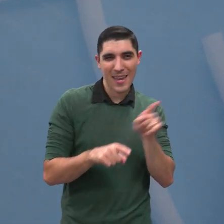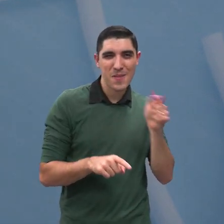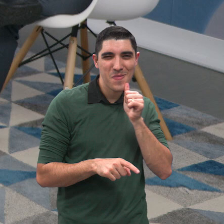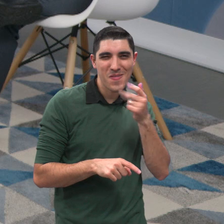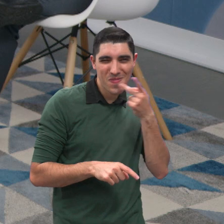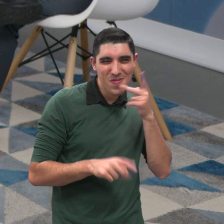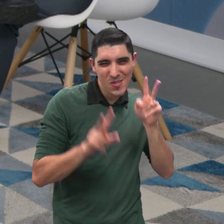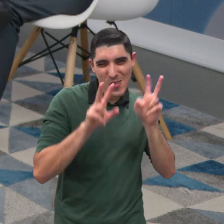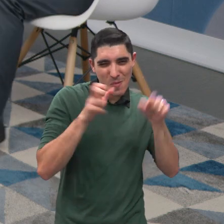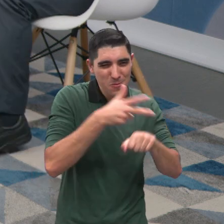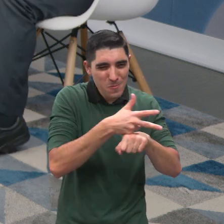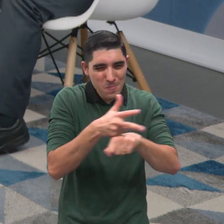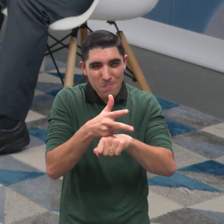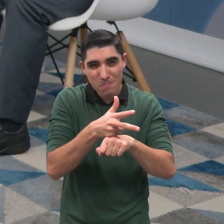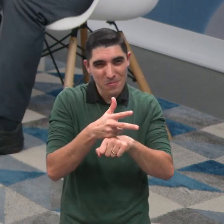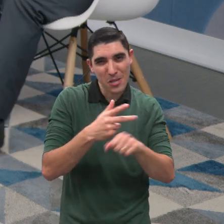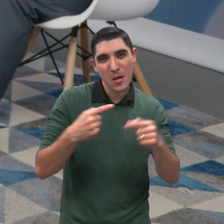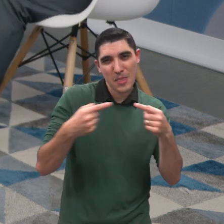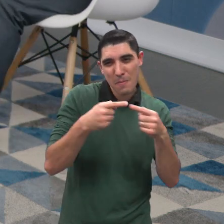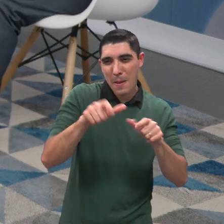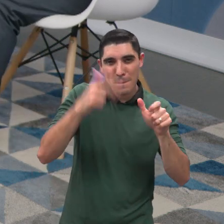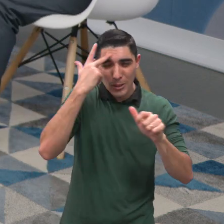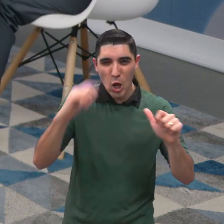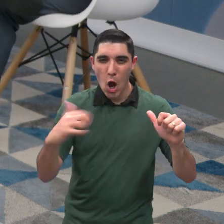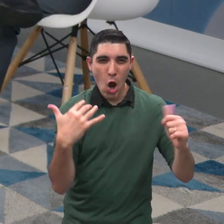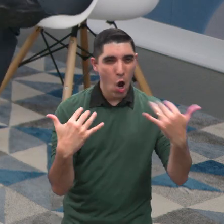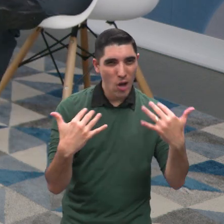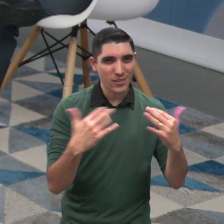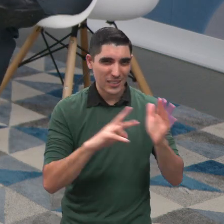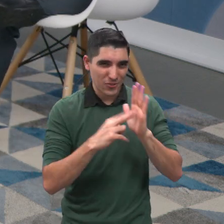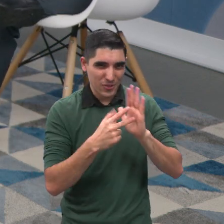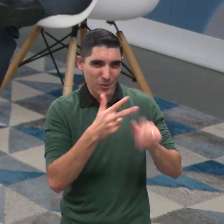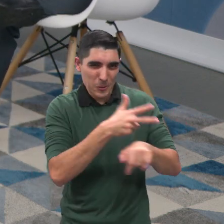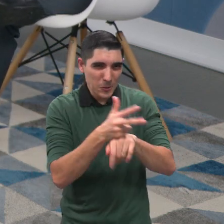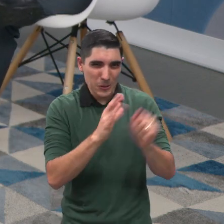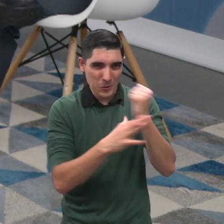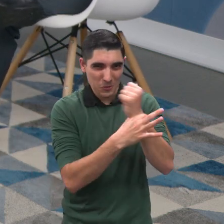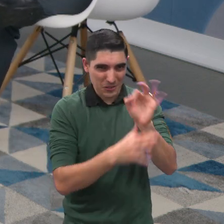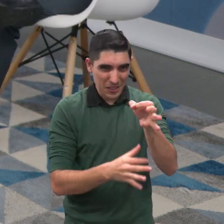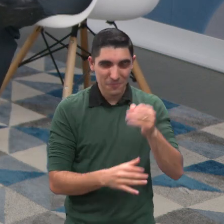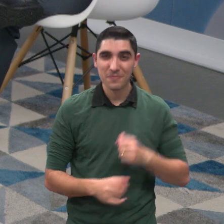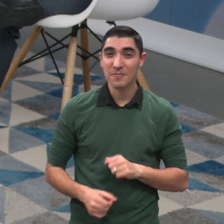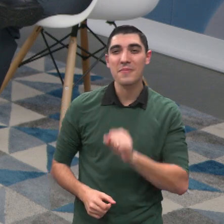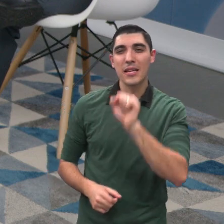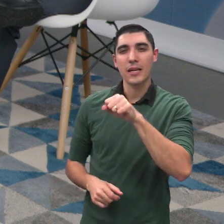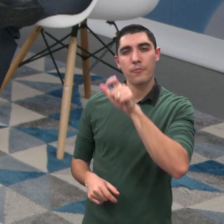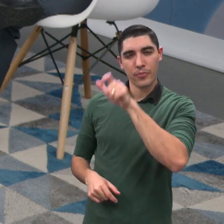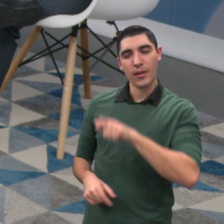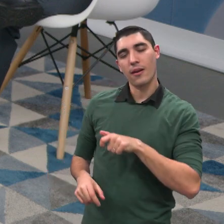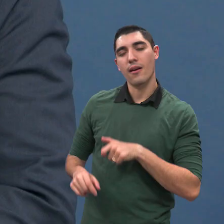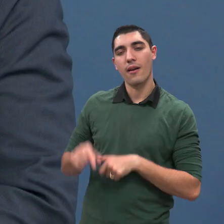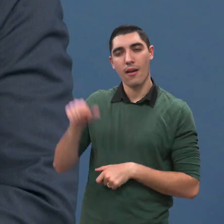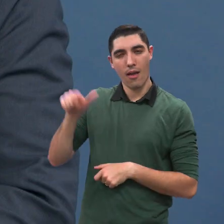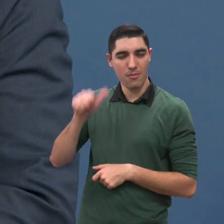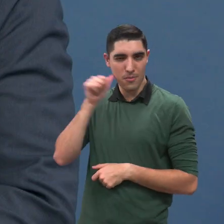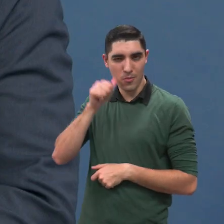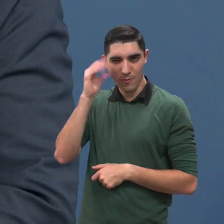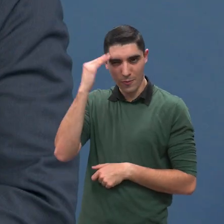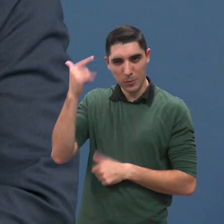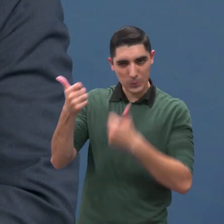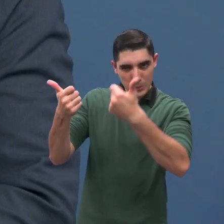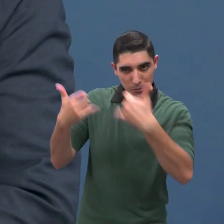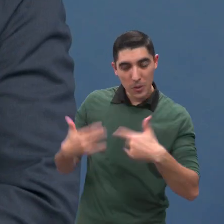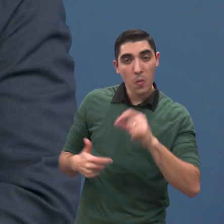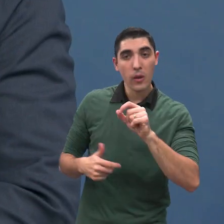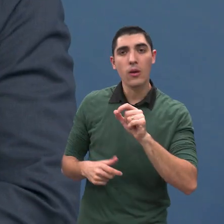claro. Sim. Então, a Jane Jacobs, aí, que eu me lembre, o que ela fala?